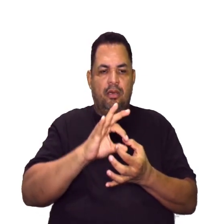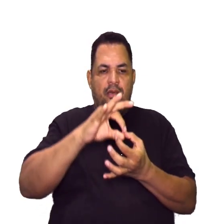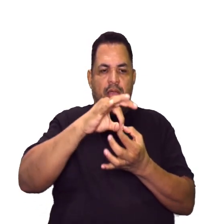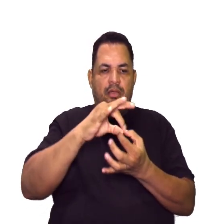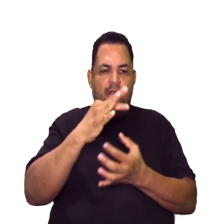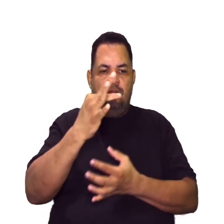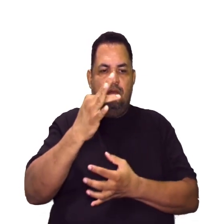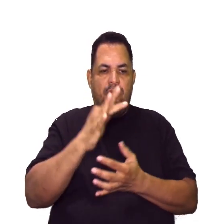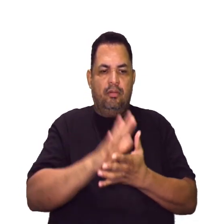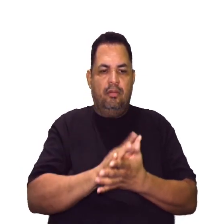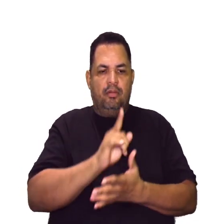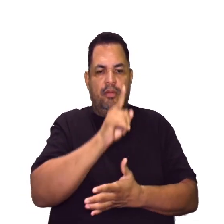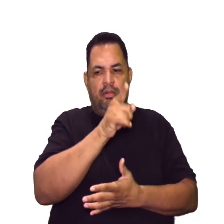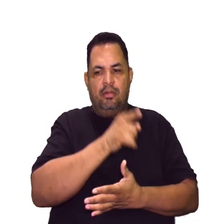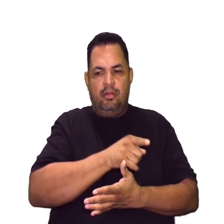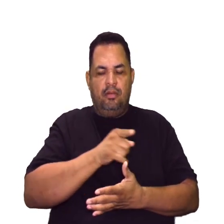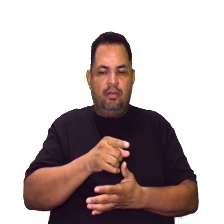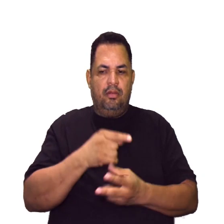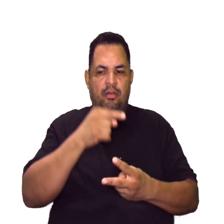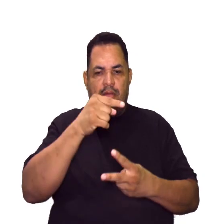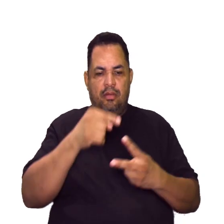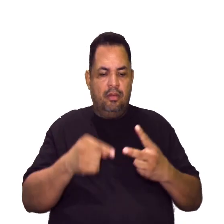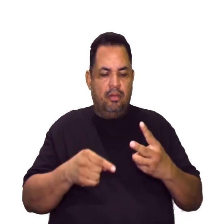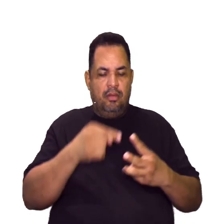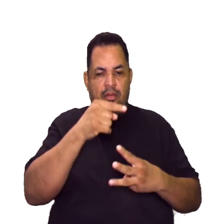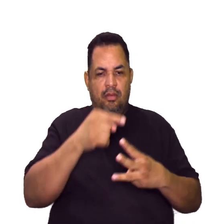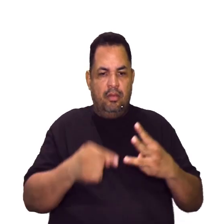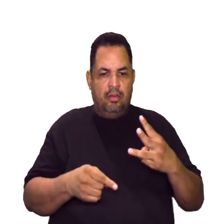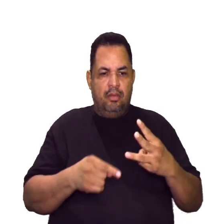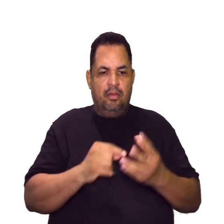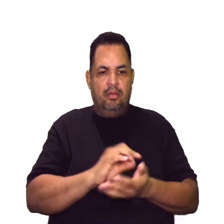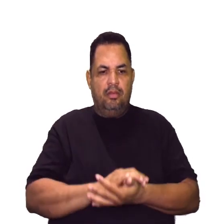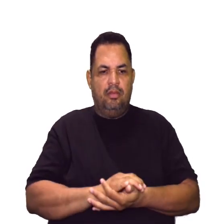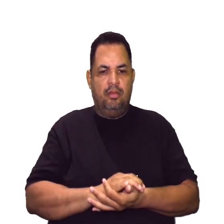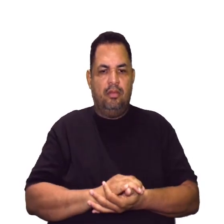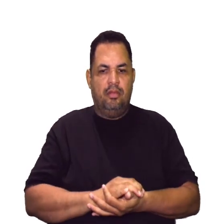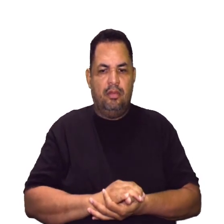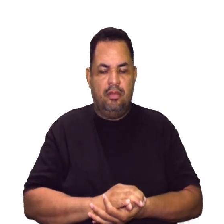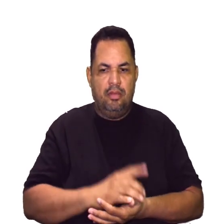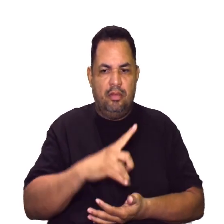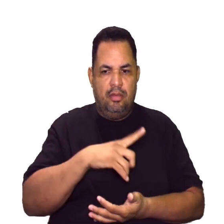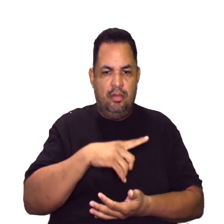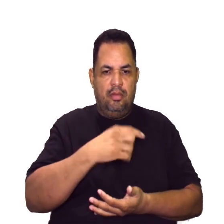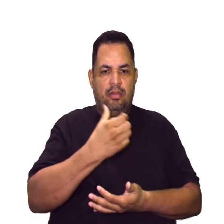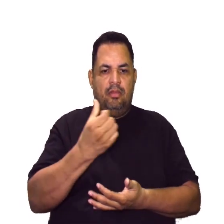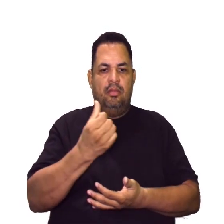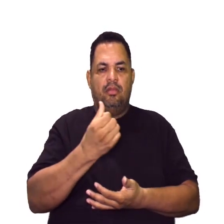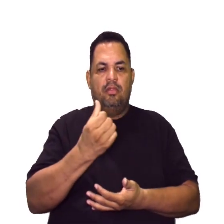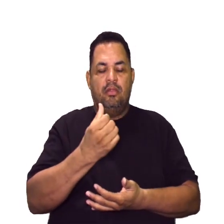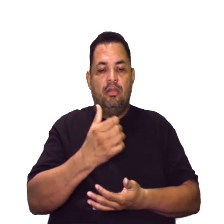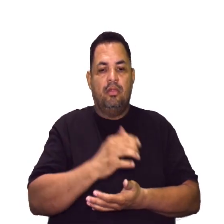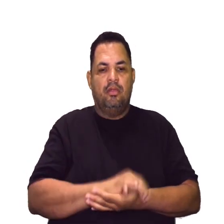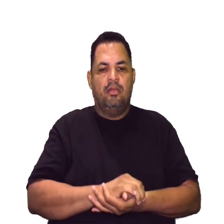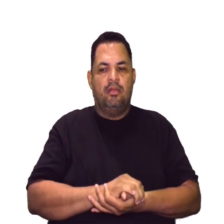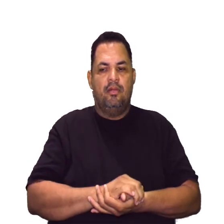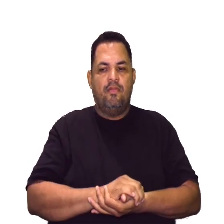uma ligação covalente com os flúor. O boro, ele está fechando o sexteto dele, são aquelas